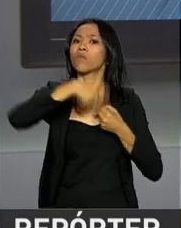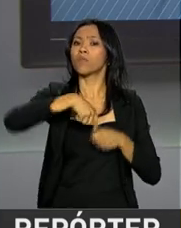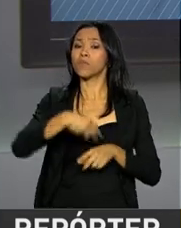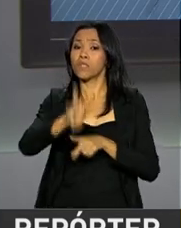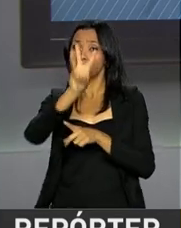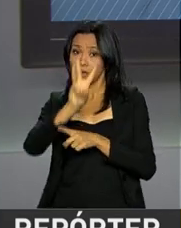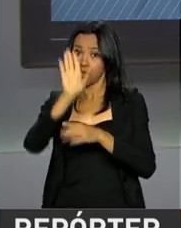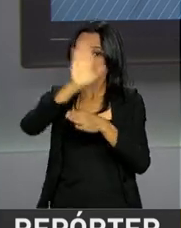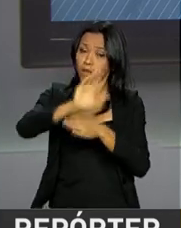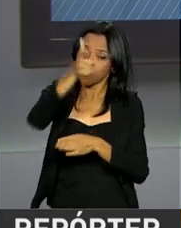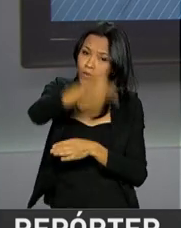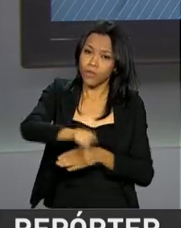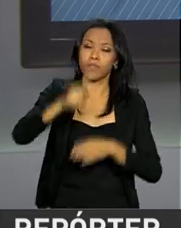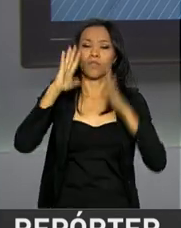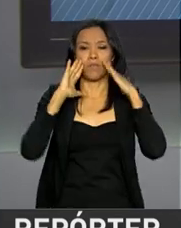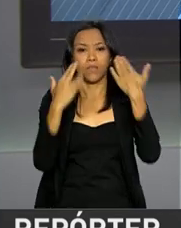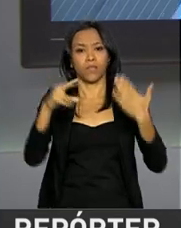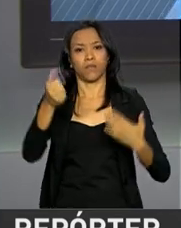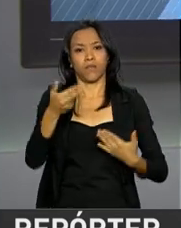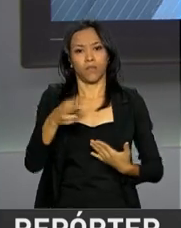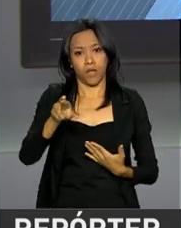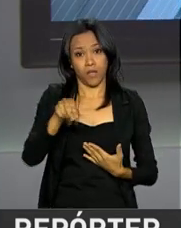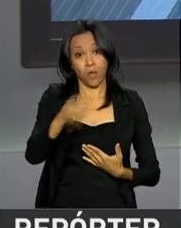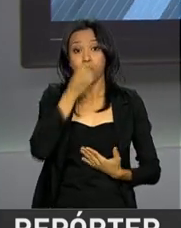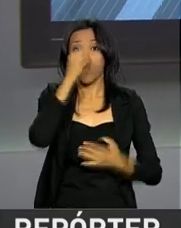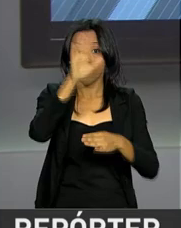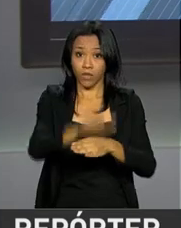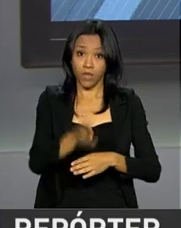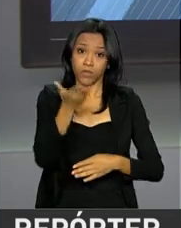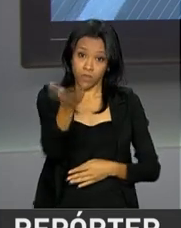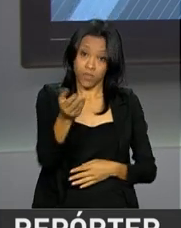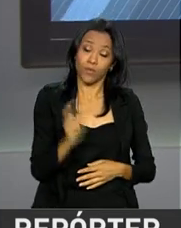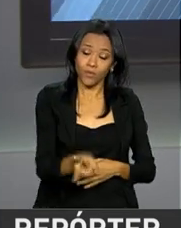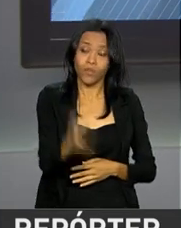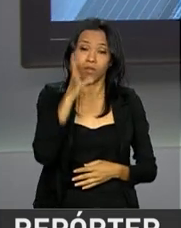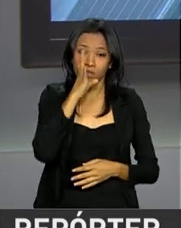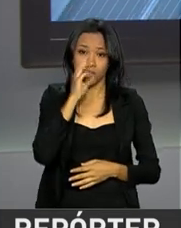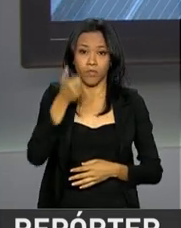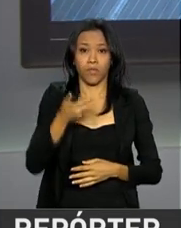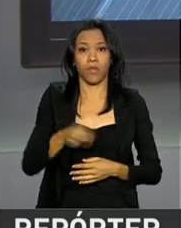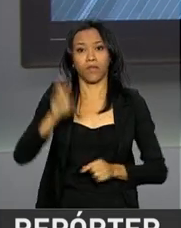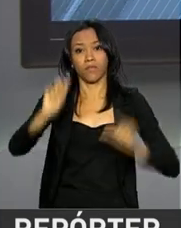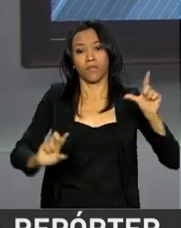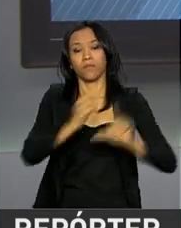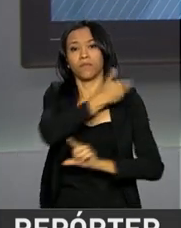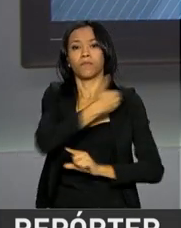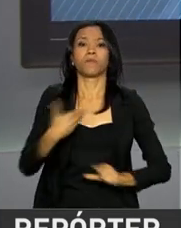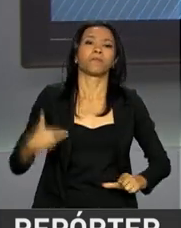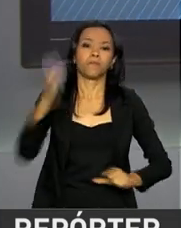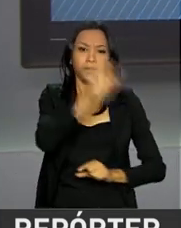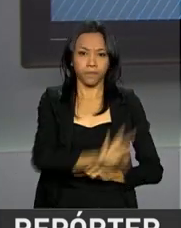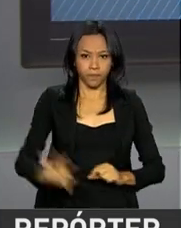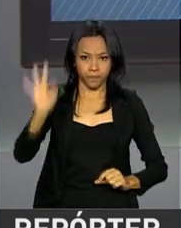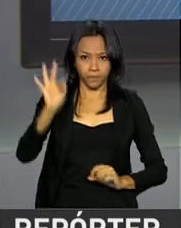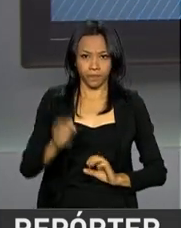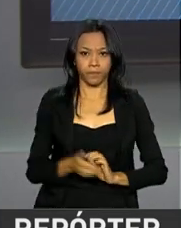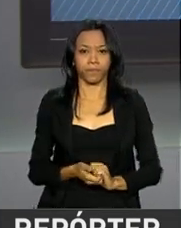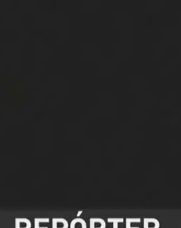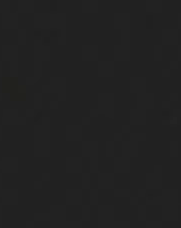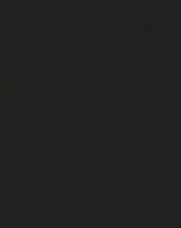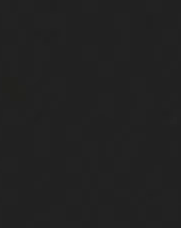da tarde na próxima edição do repórter nbr uma boa tarde pra você e continue na nbr a tv do governo federal